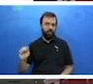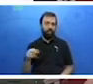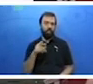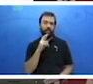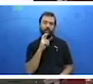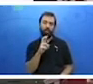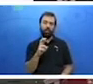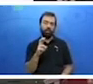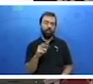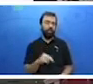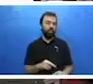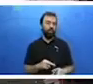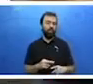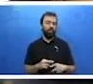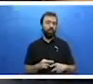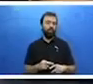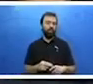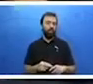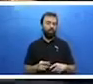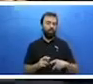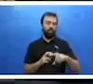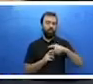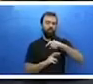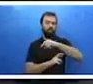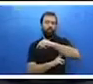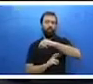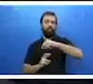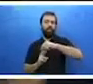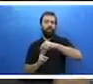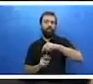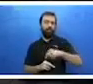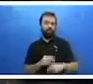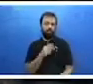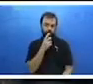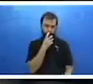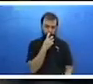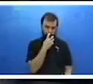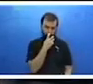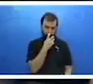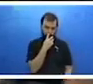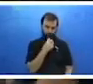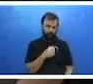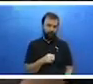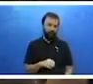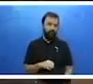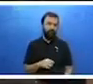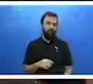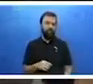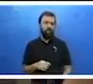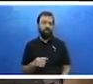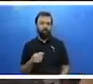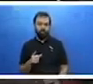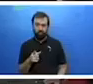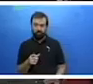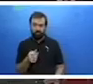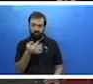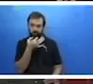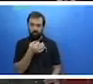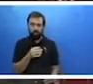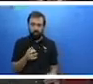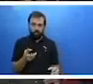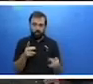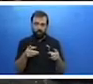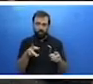Roraima. Completem o restante e manda para o professor. Você notou que as regiões mais populosas do